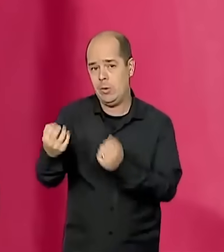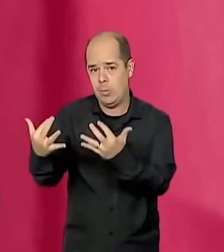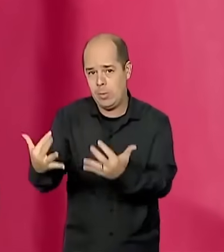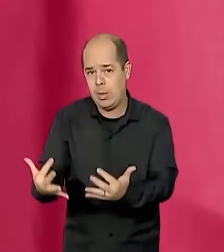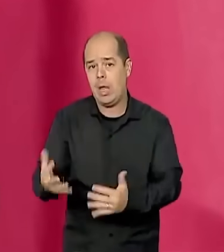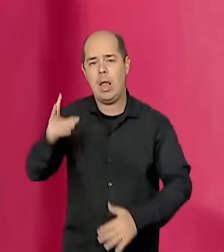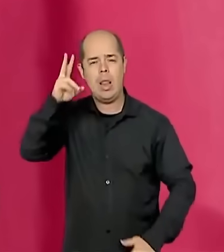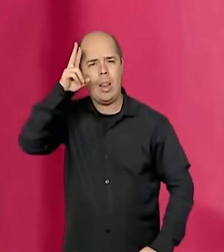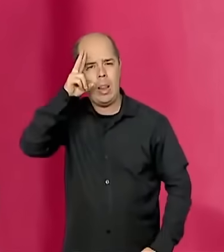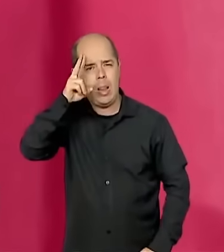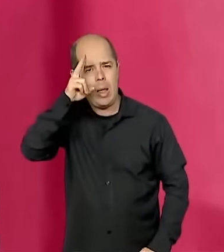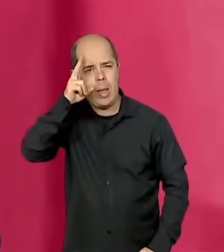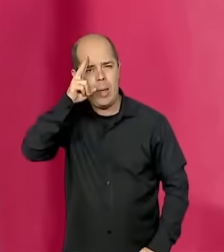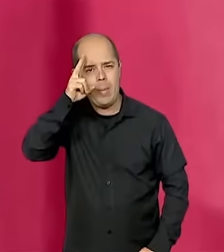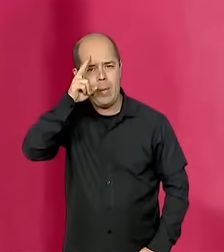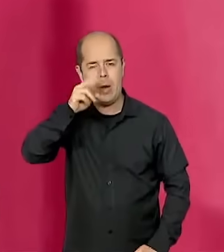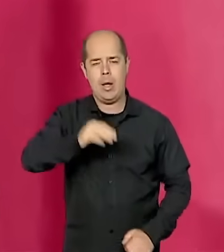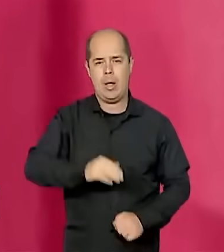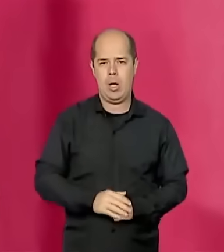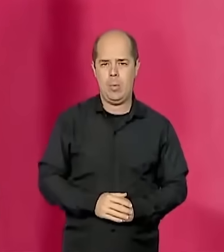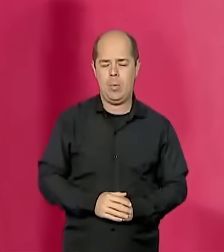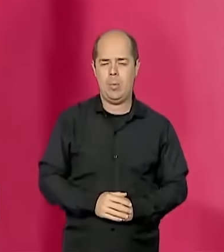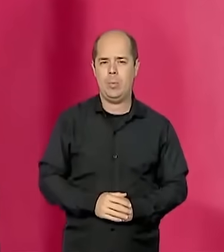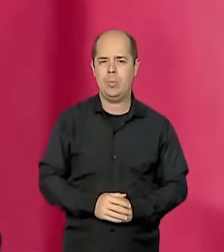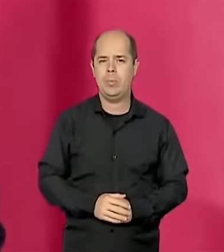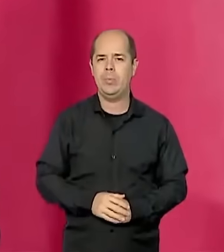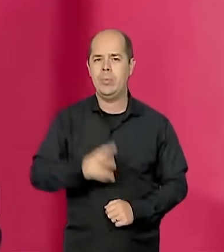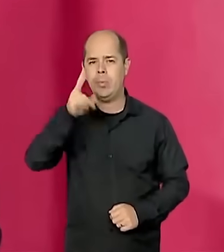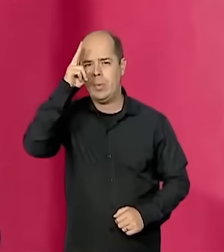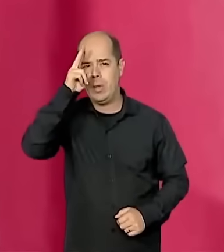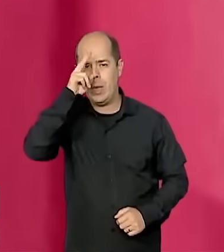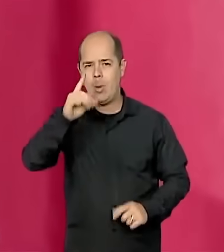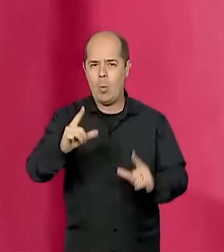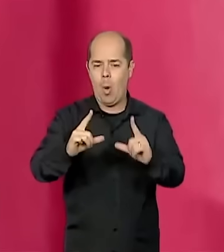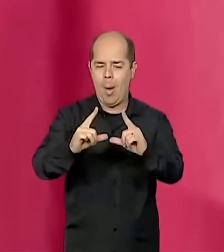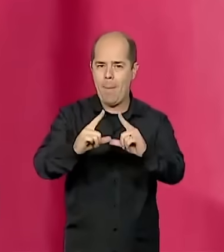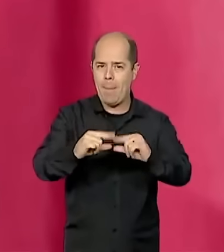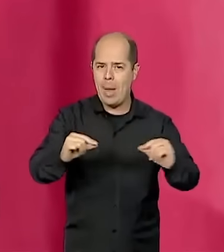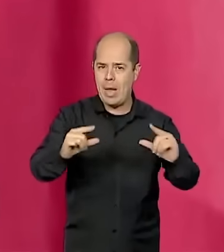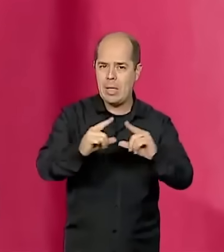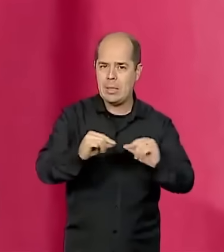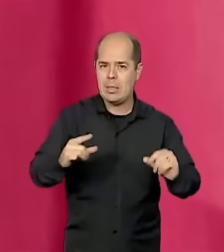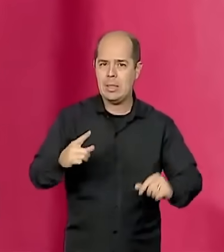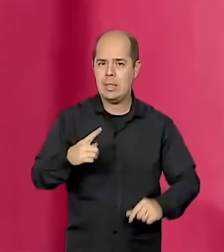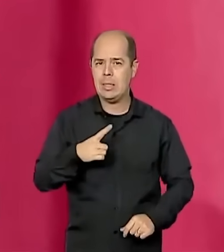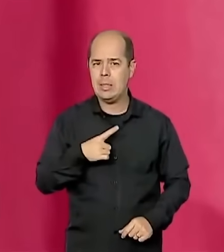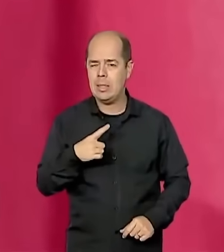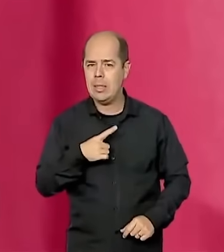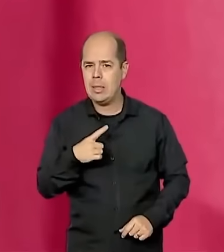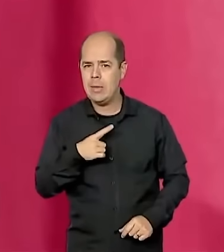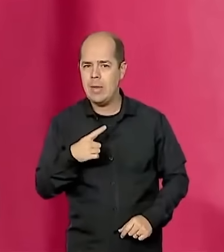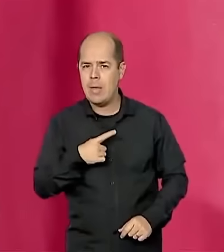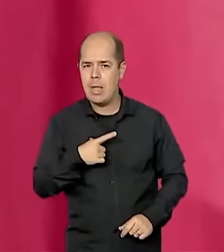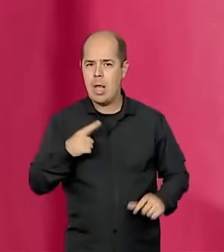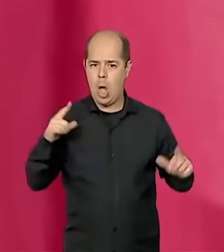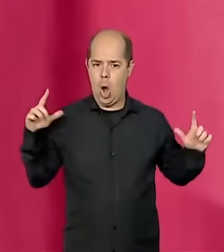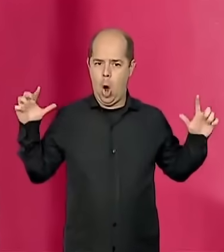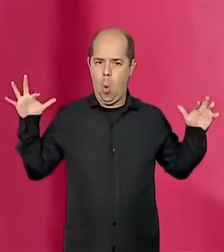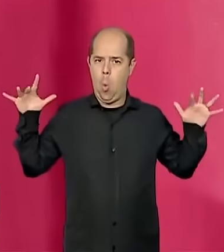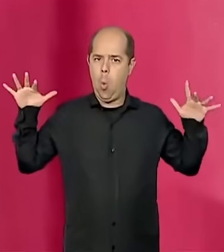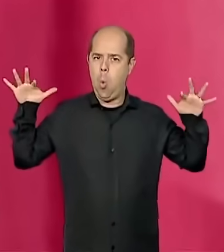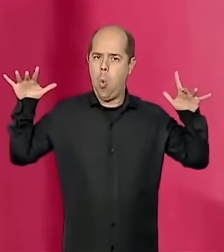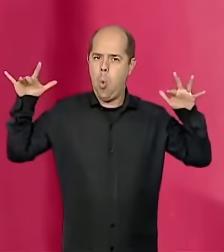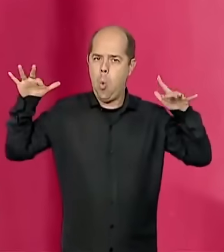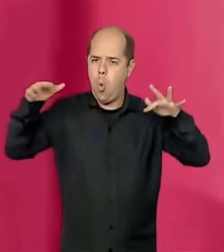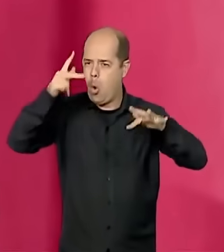nos lembramos das imagens horríveis de Brasília quando uma plebe, uma multidão